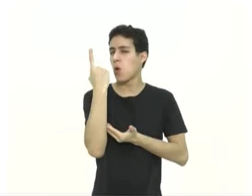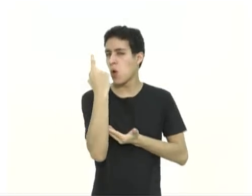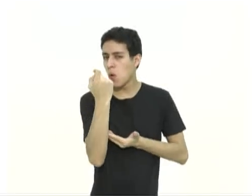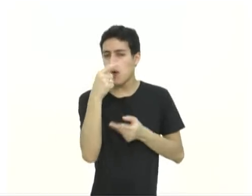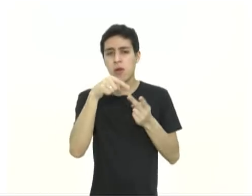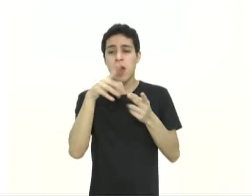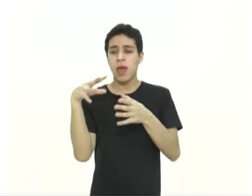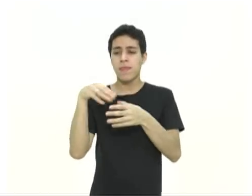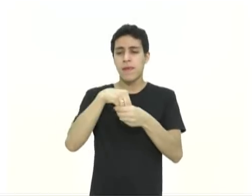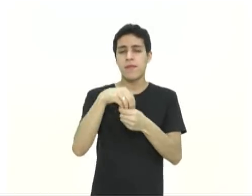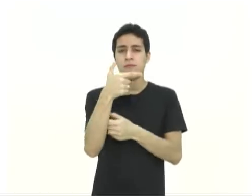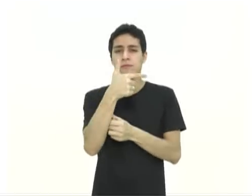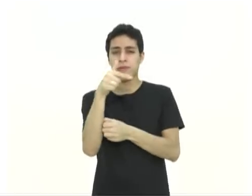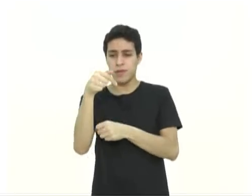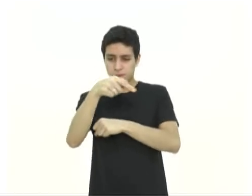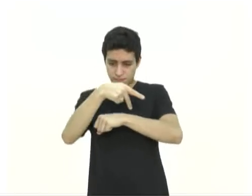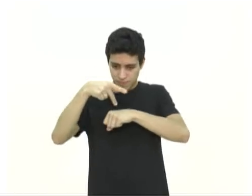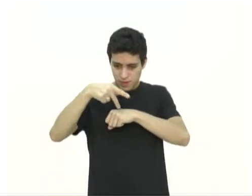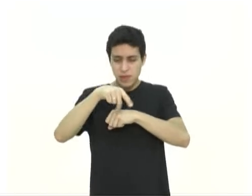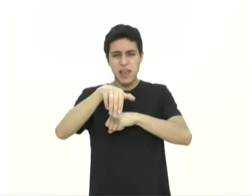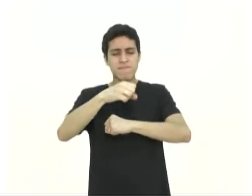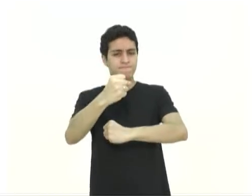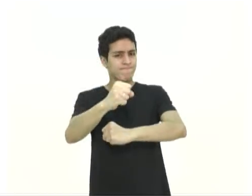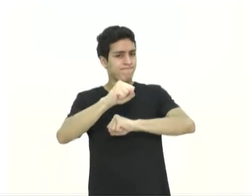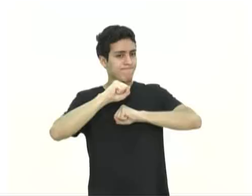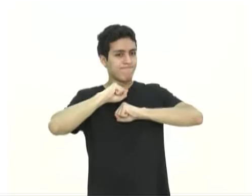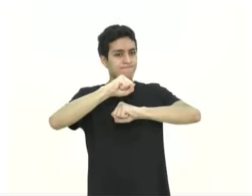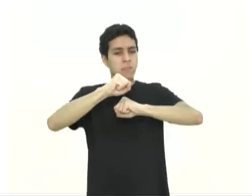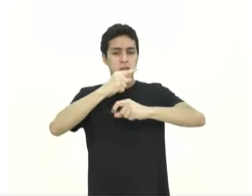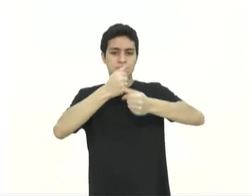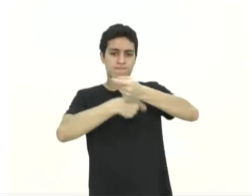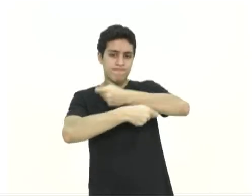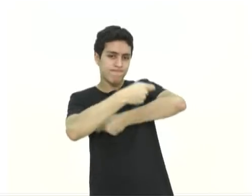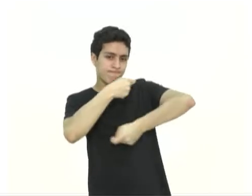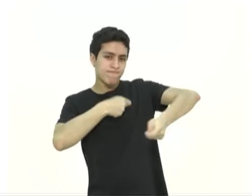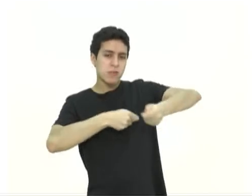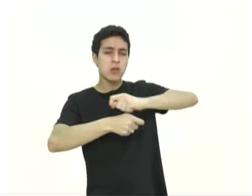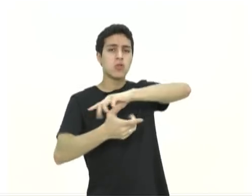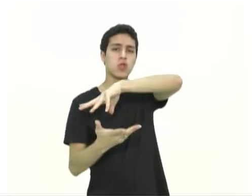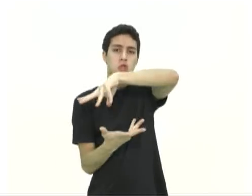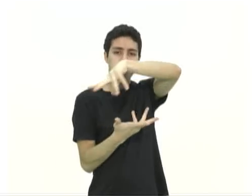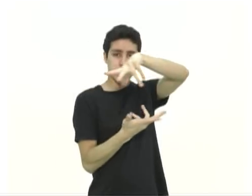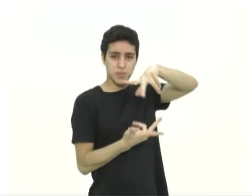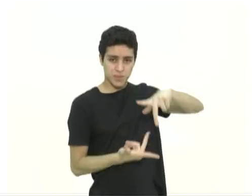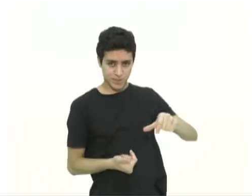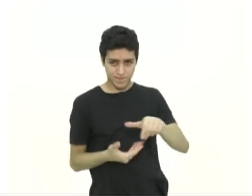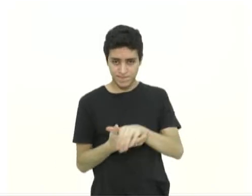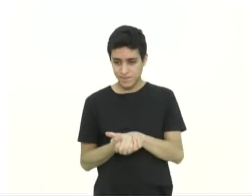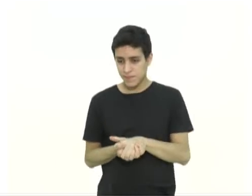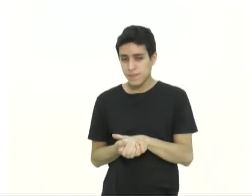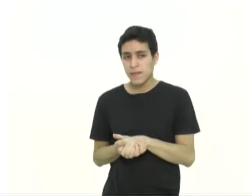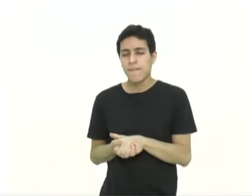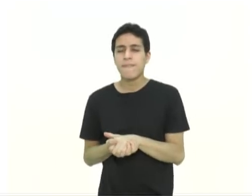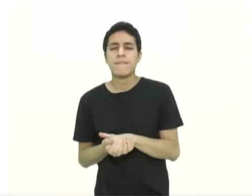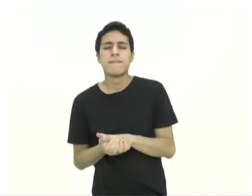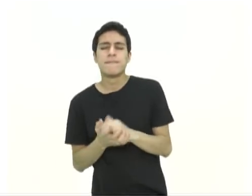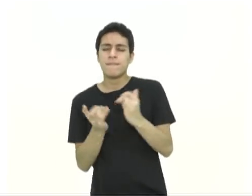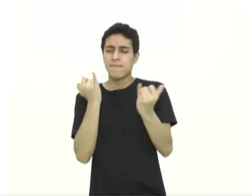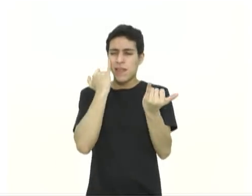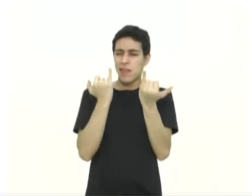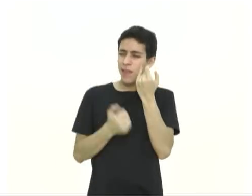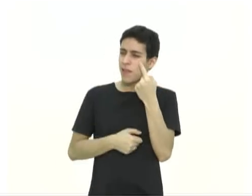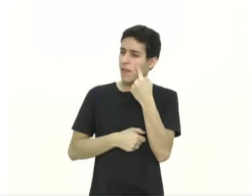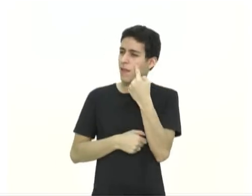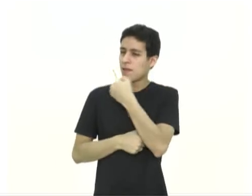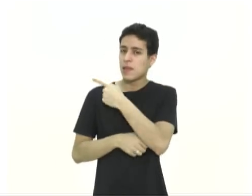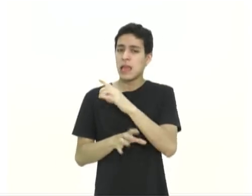27 países, é a maior potência comercial em nível mundial. E trouxe uma informação aqui em números, né, em termos do